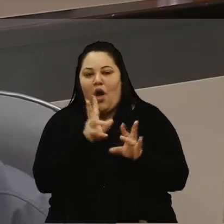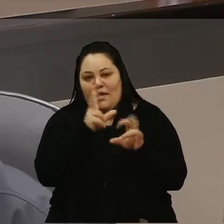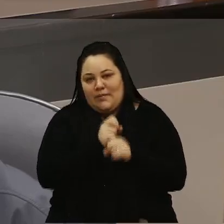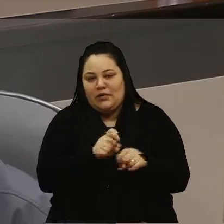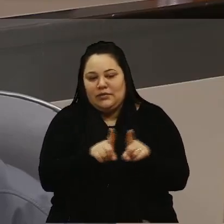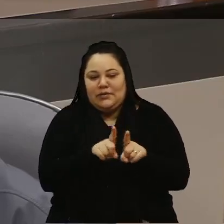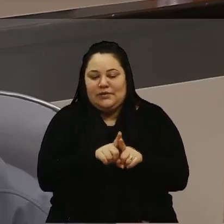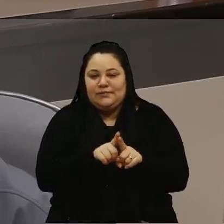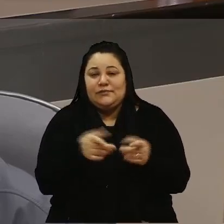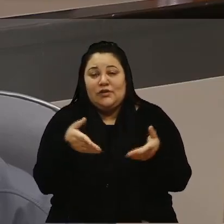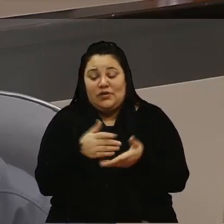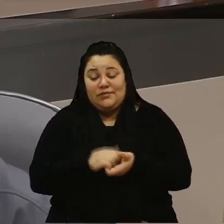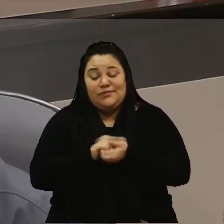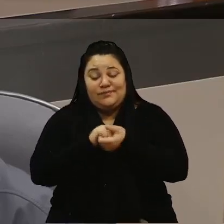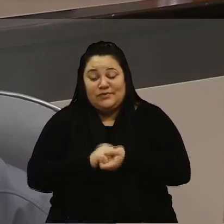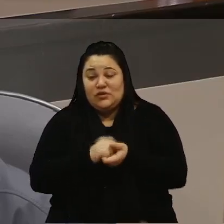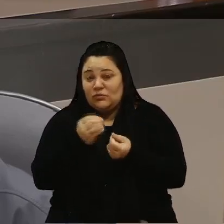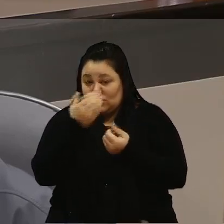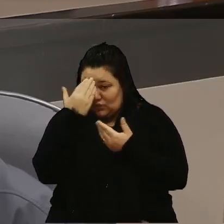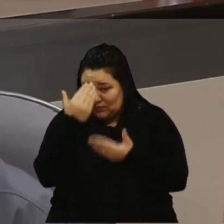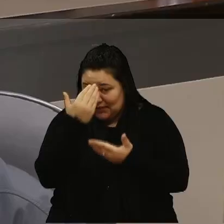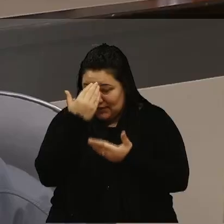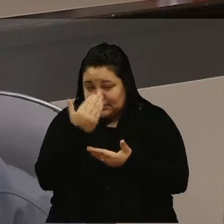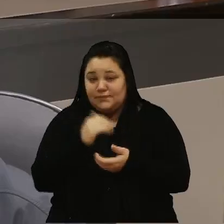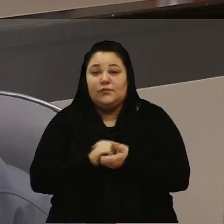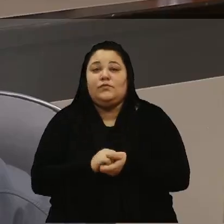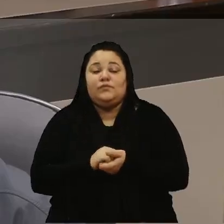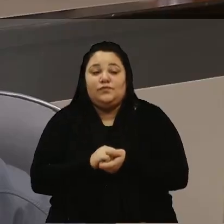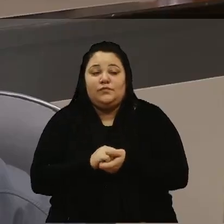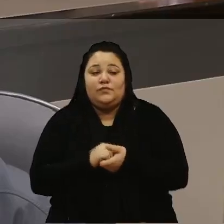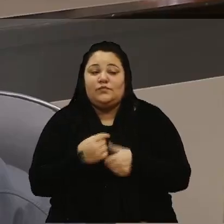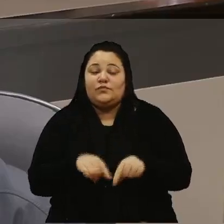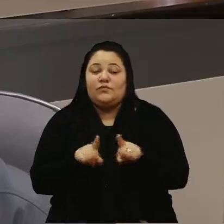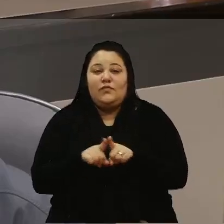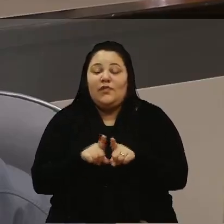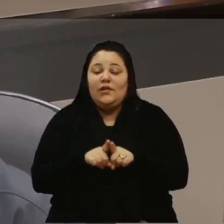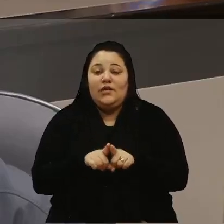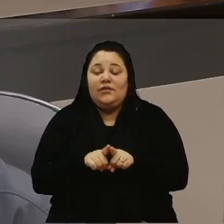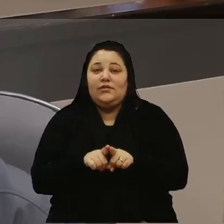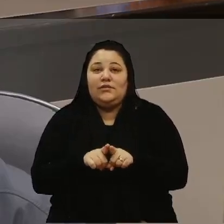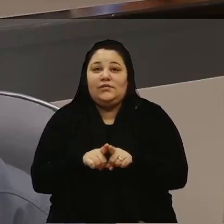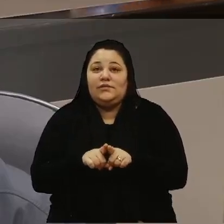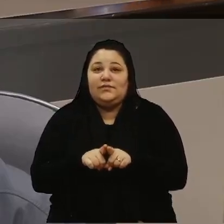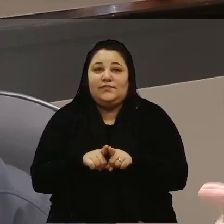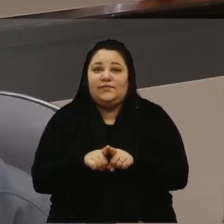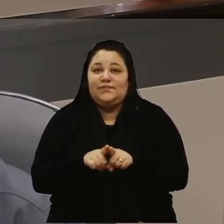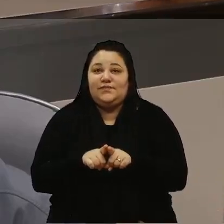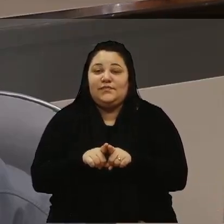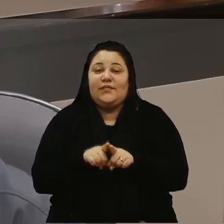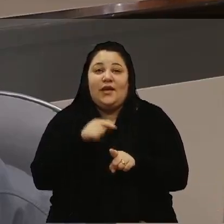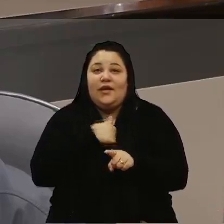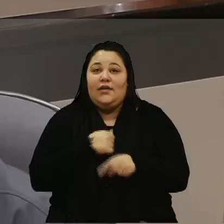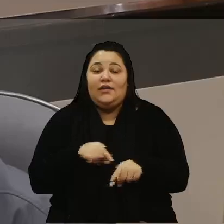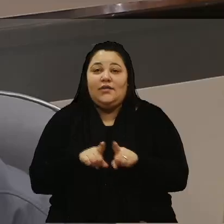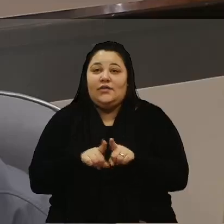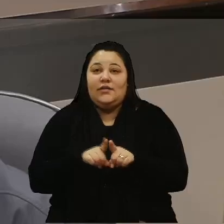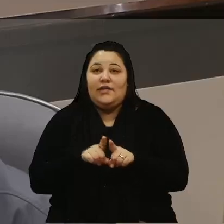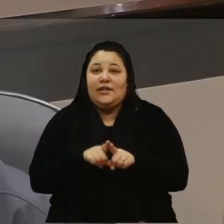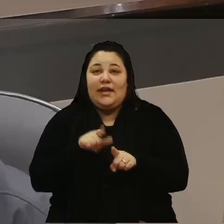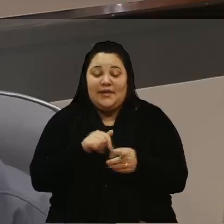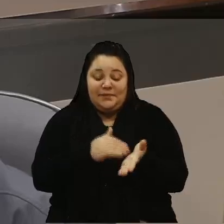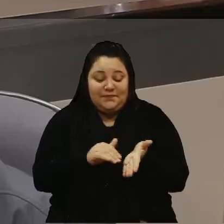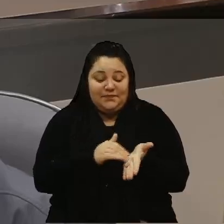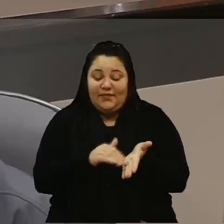meus cumprimentos. Muito obrigado pela atuação de imediato da DPA e da SEMA, em especial o Ronaldo Boniatti também, secretário que deixou o pessoal ir